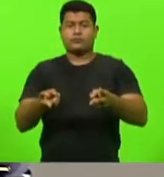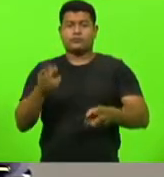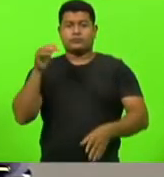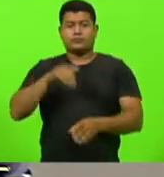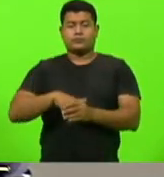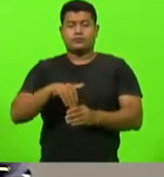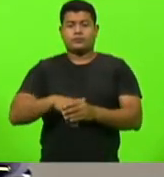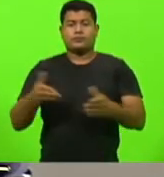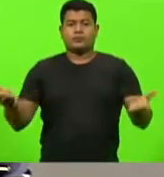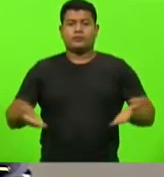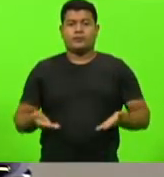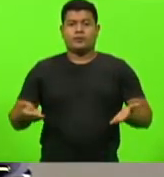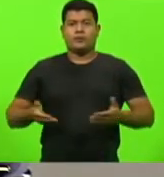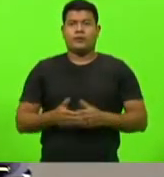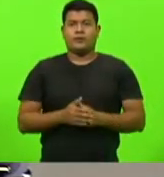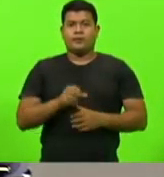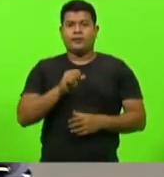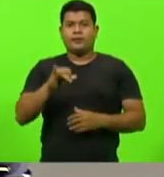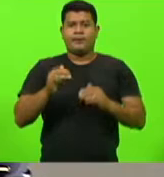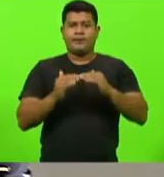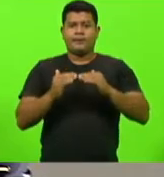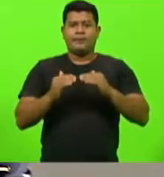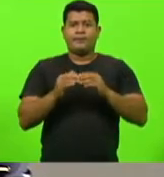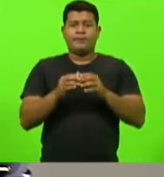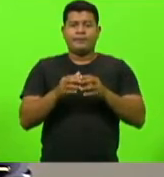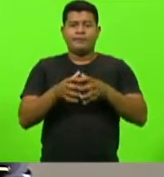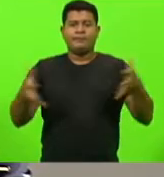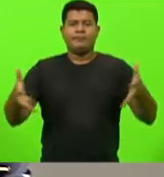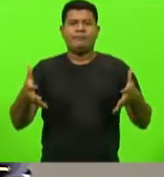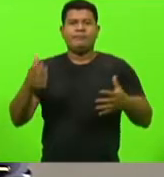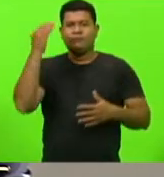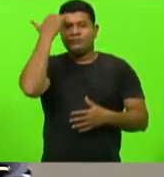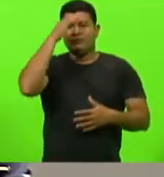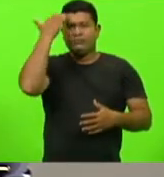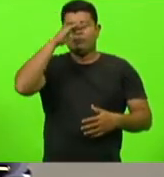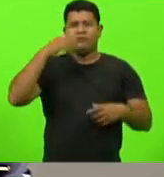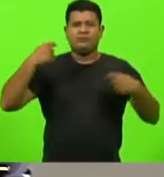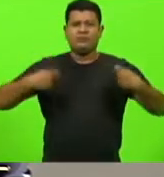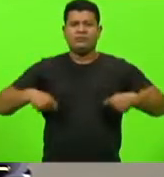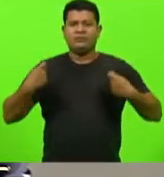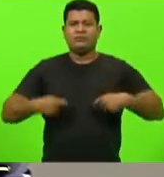hoje. Se a maioria entender, e eu vou me ater à maioria, a maioria